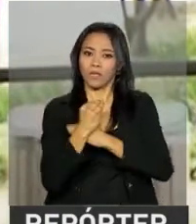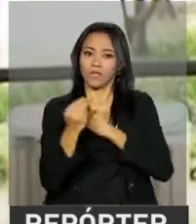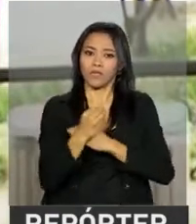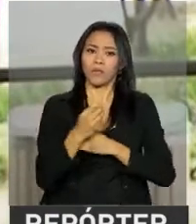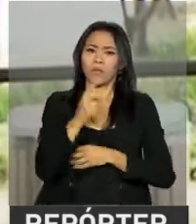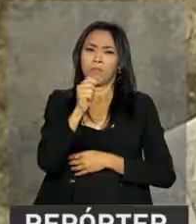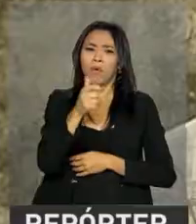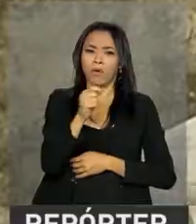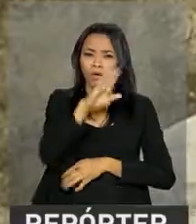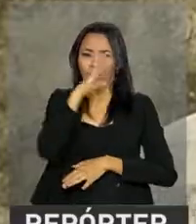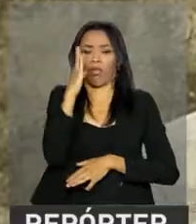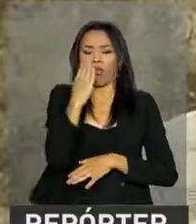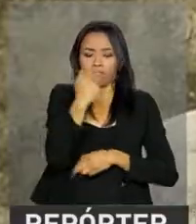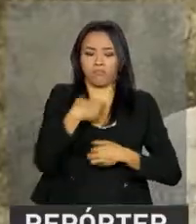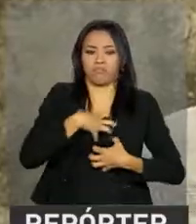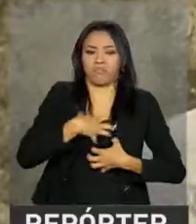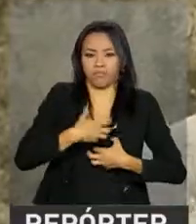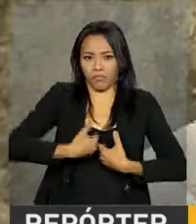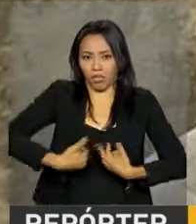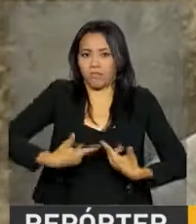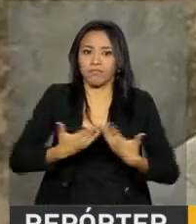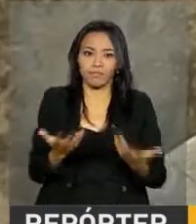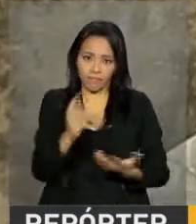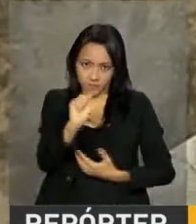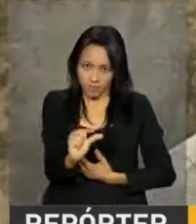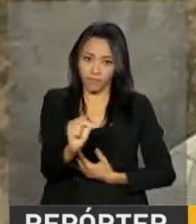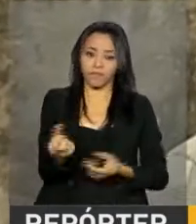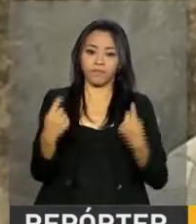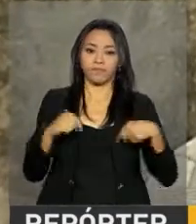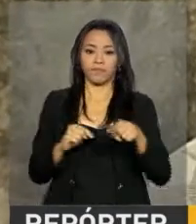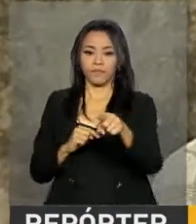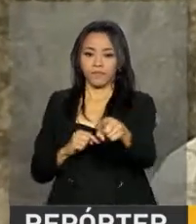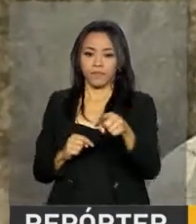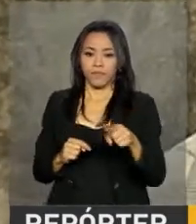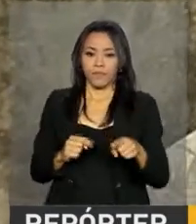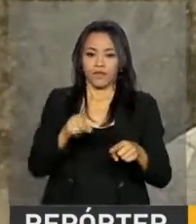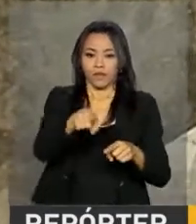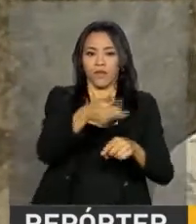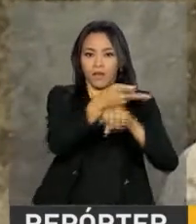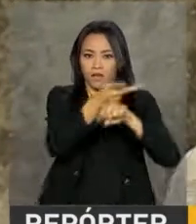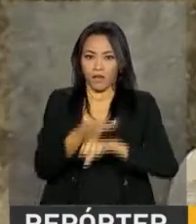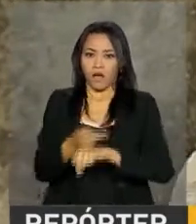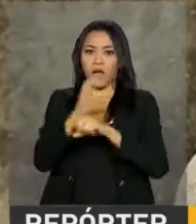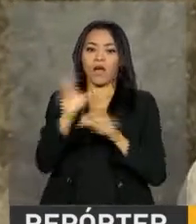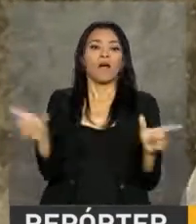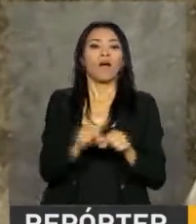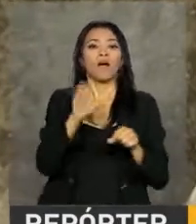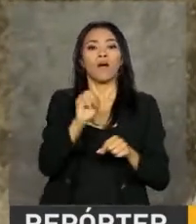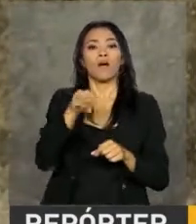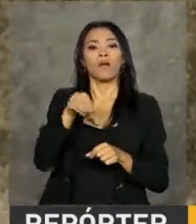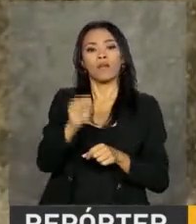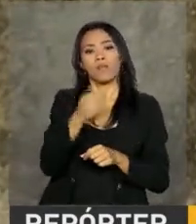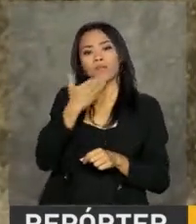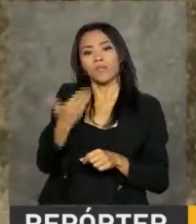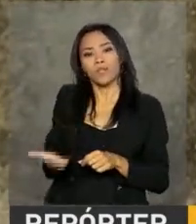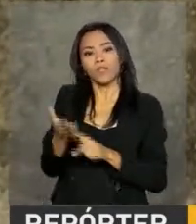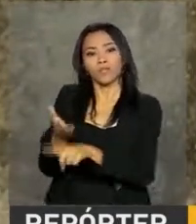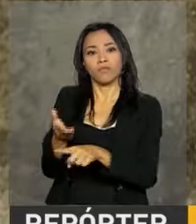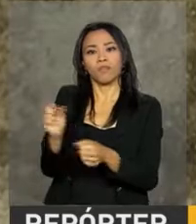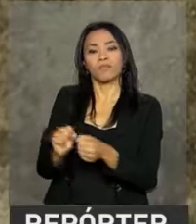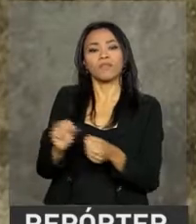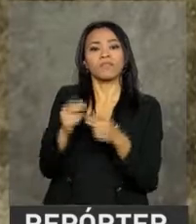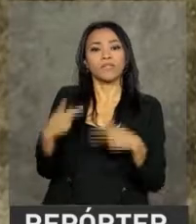colaterais organizamos a opção de tem constantemente solicitados instituto butantan para ajudar a produzir vacinas e